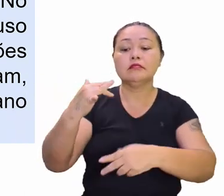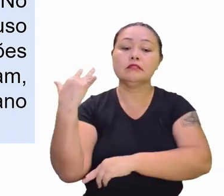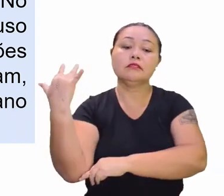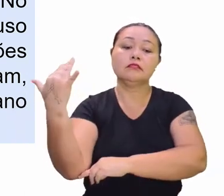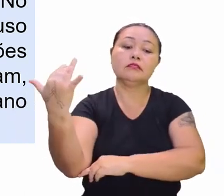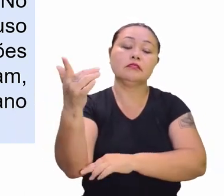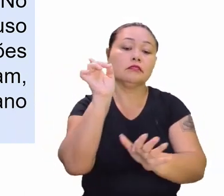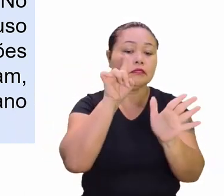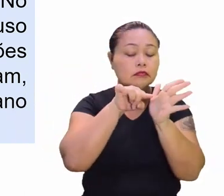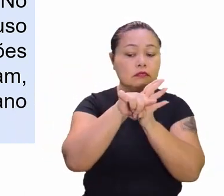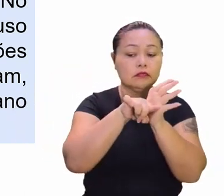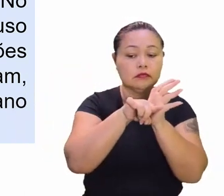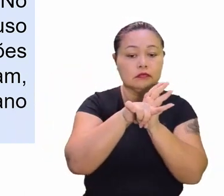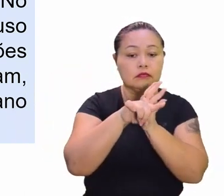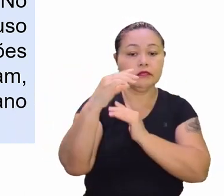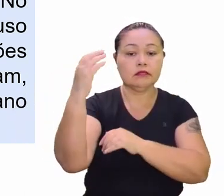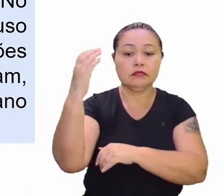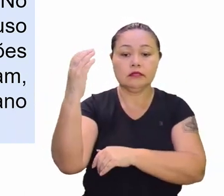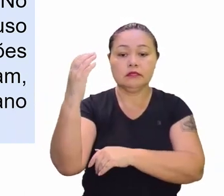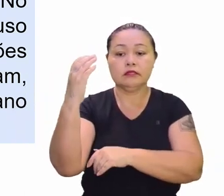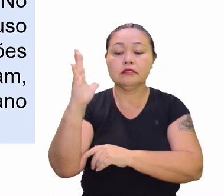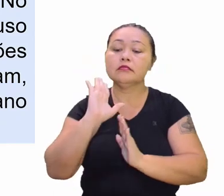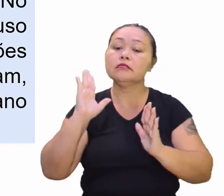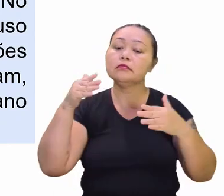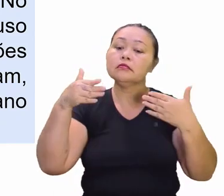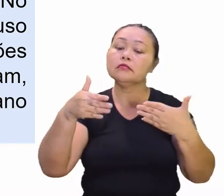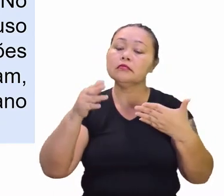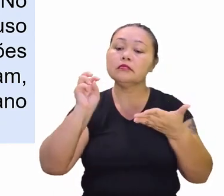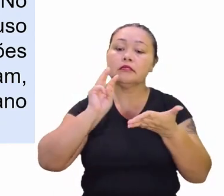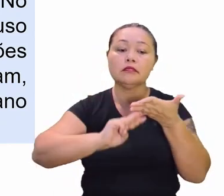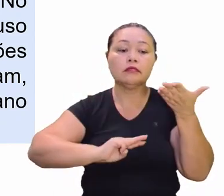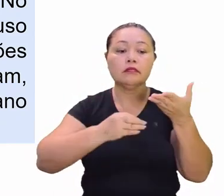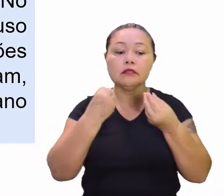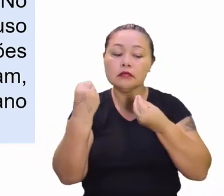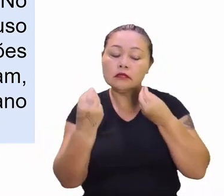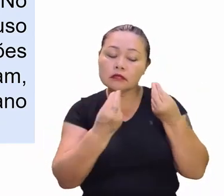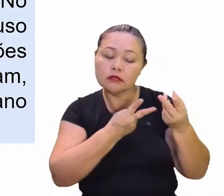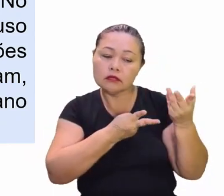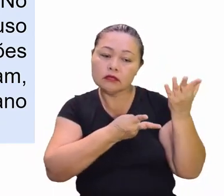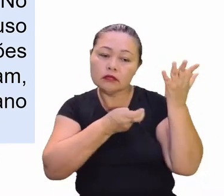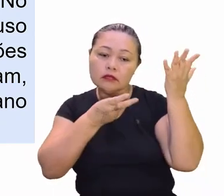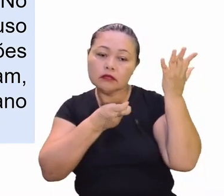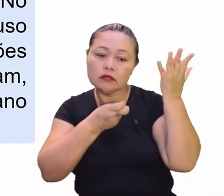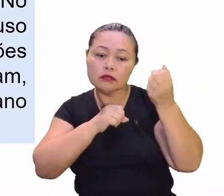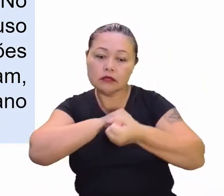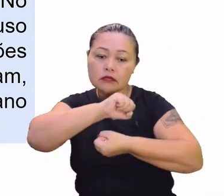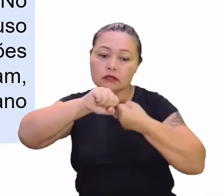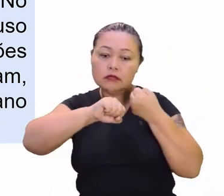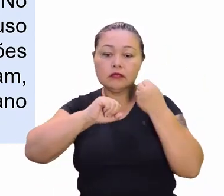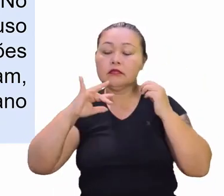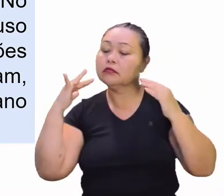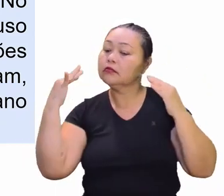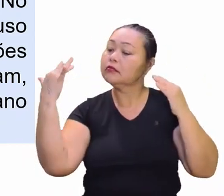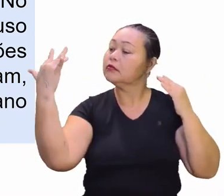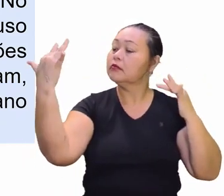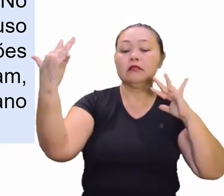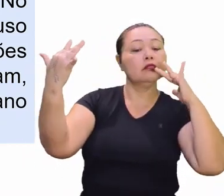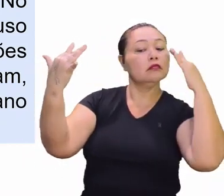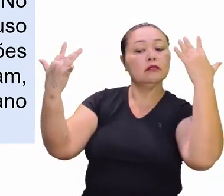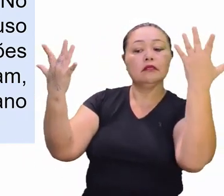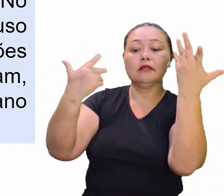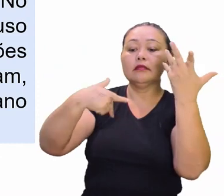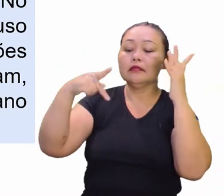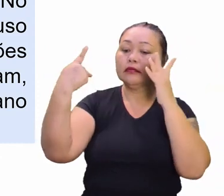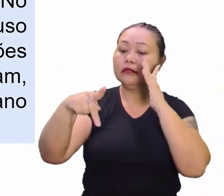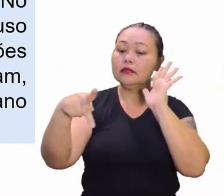recursos florestais e a pesquisa científica, com ênfase em métodos de exploração sustentável de